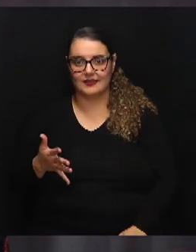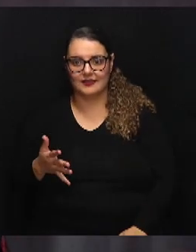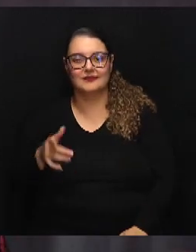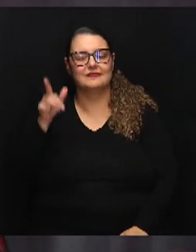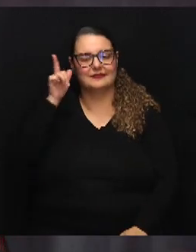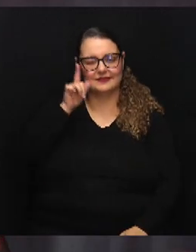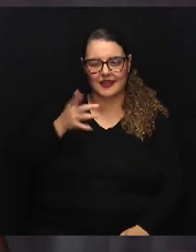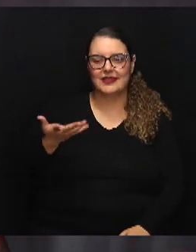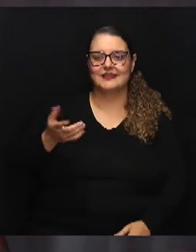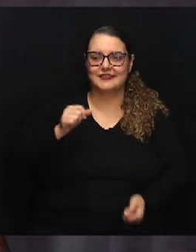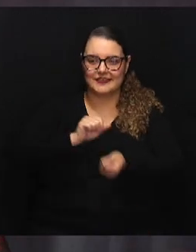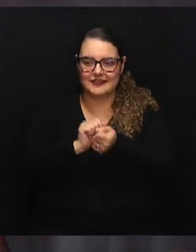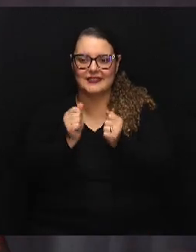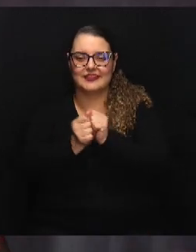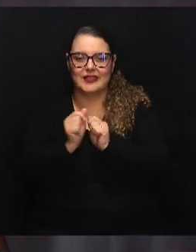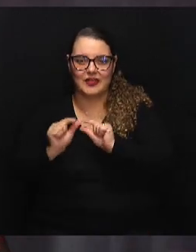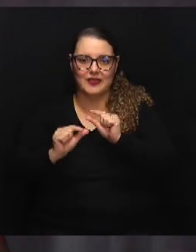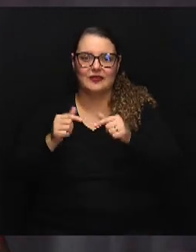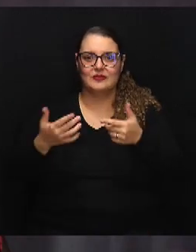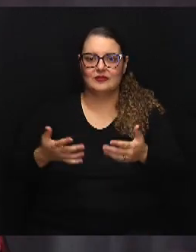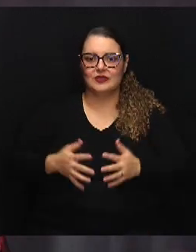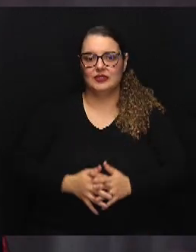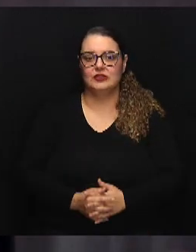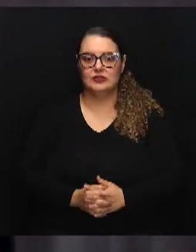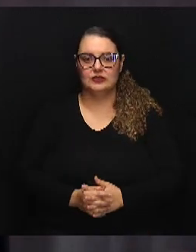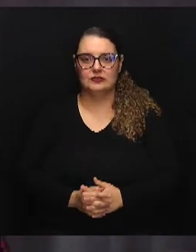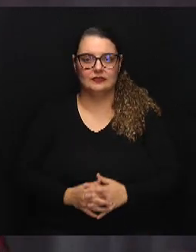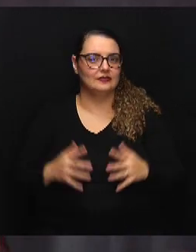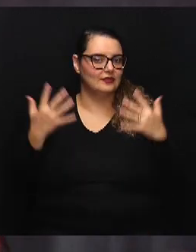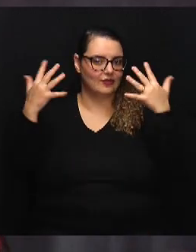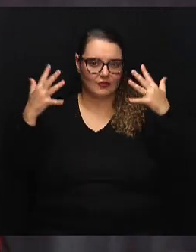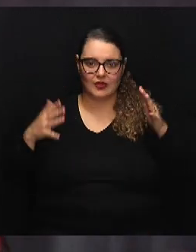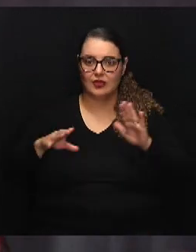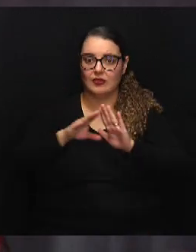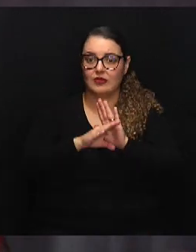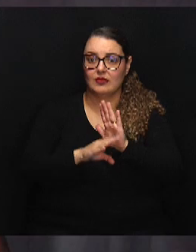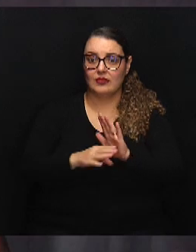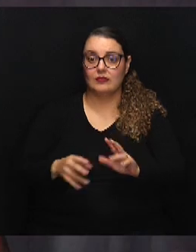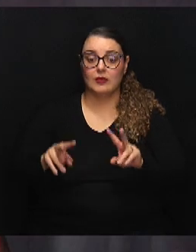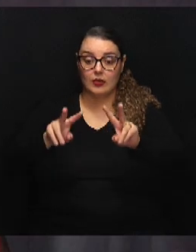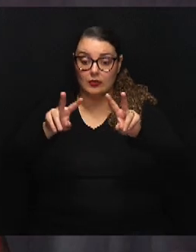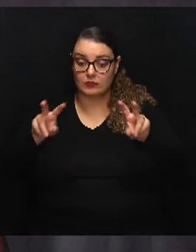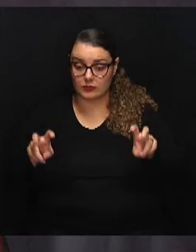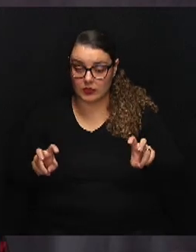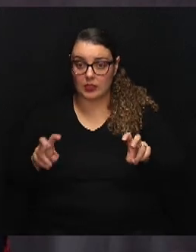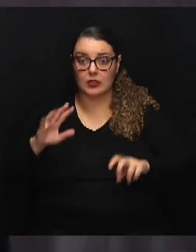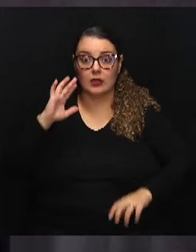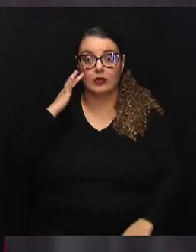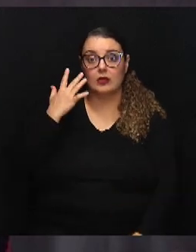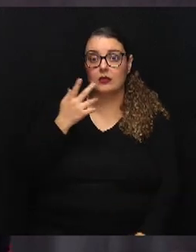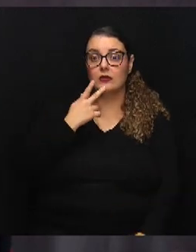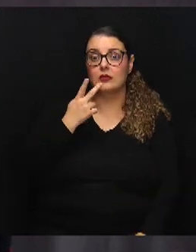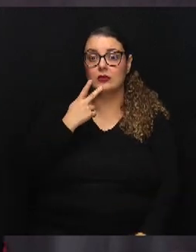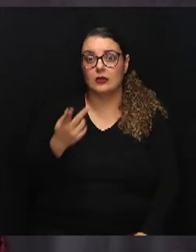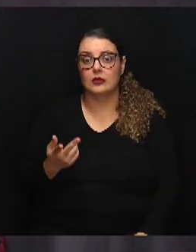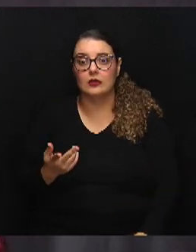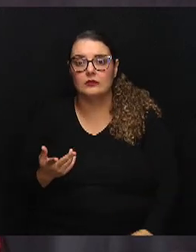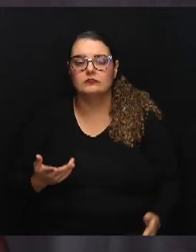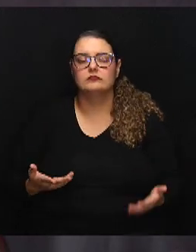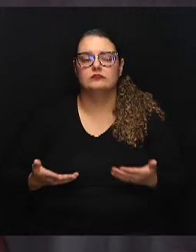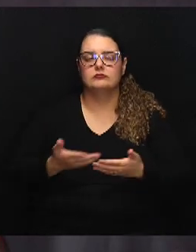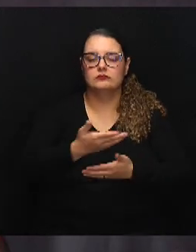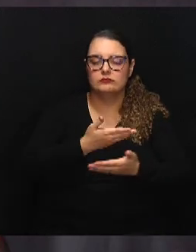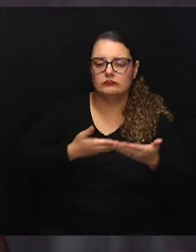consigo me virar um pouco nisso. Uhum. E então, assim, parabéns ao programa. Ao tema, eu acho que assim, vamos transitar aqui por